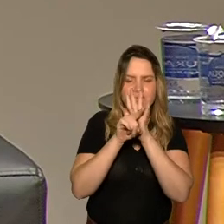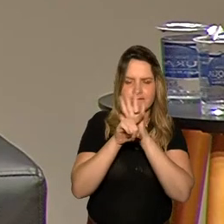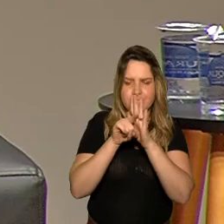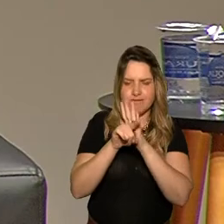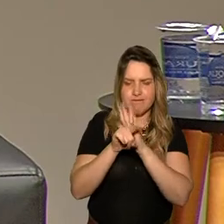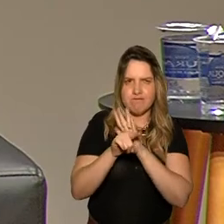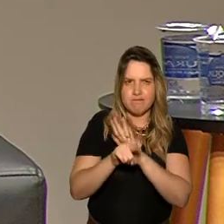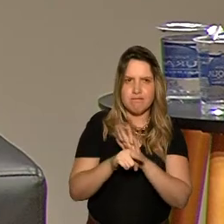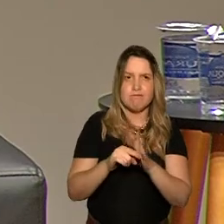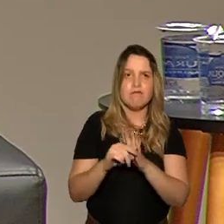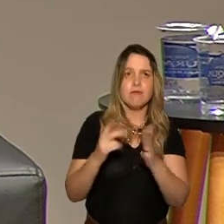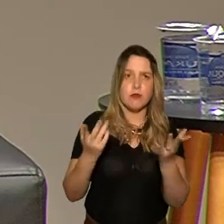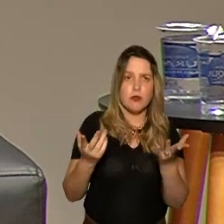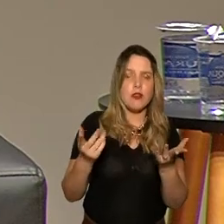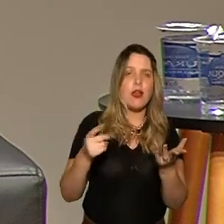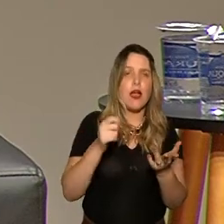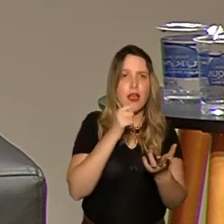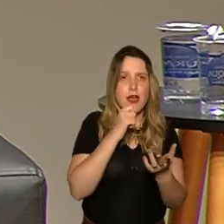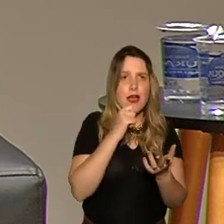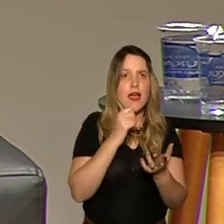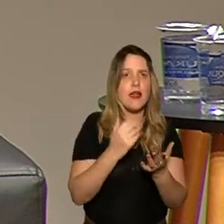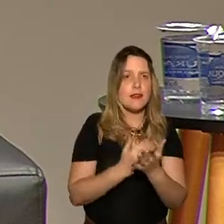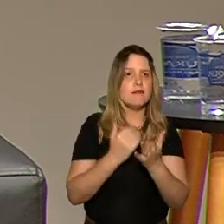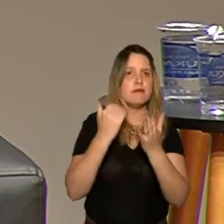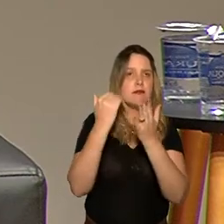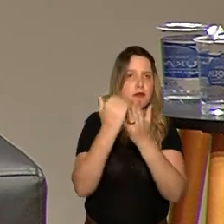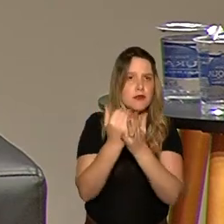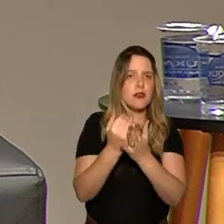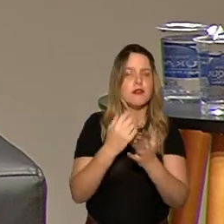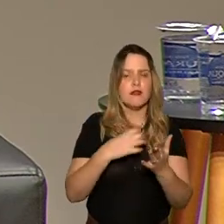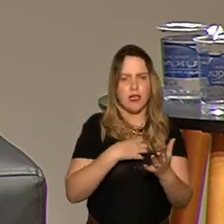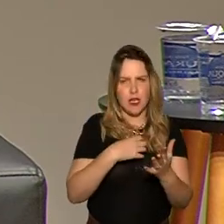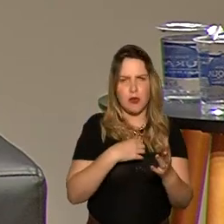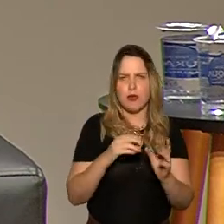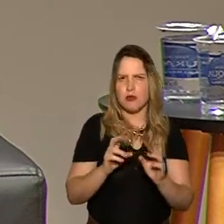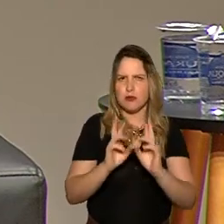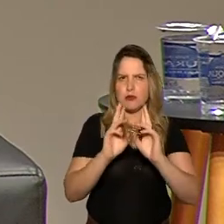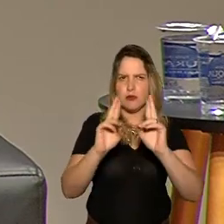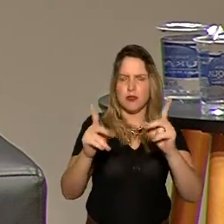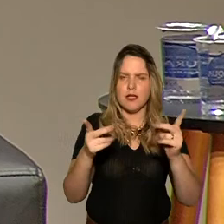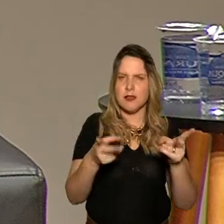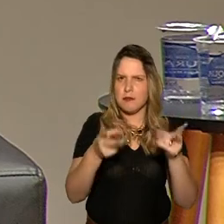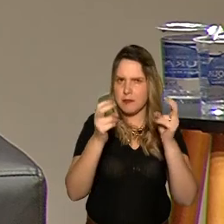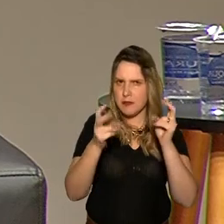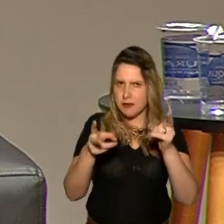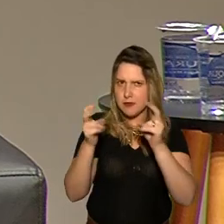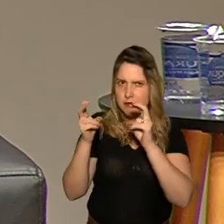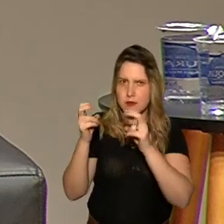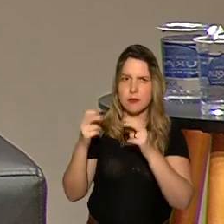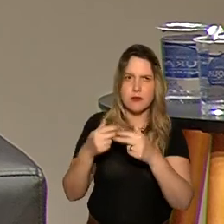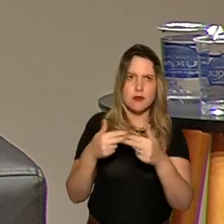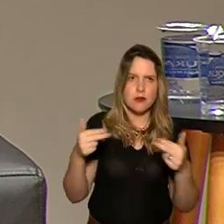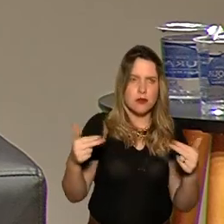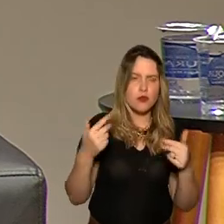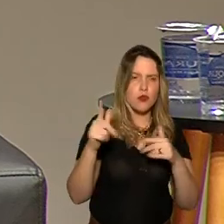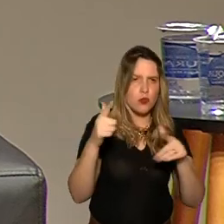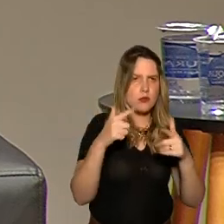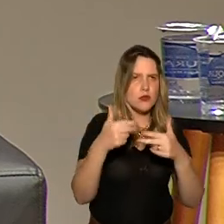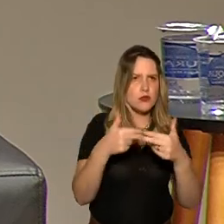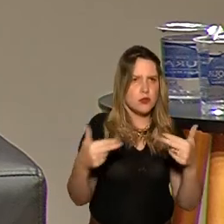problemáticas né E aí eu aproveito para dizer de uma diferença também entre as ideias de participação e de colaboração